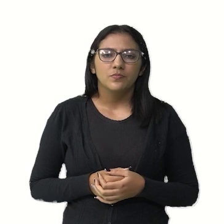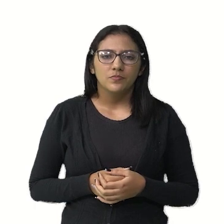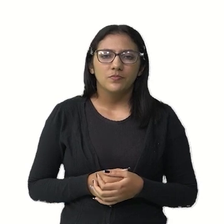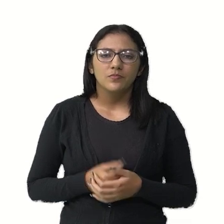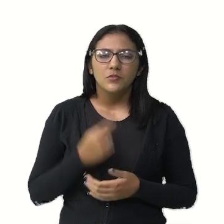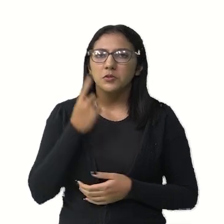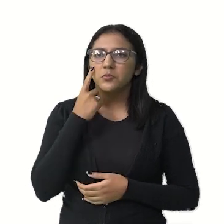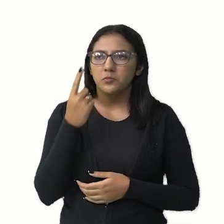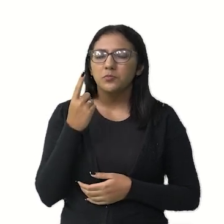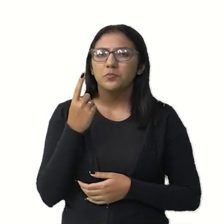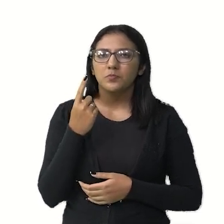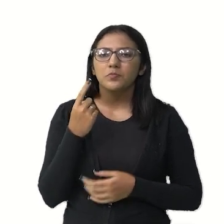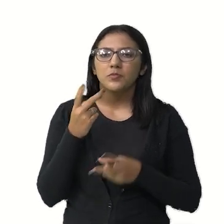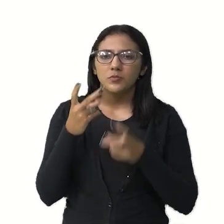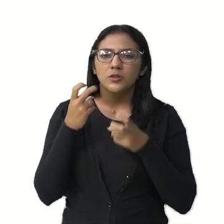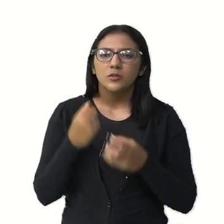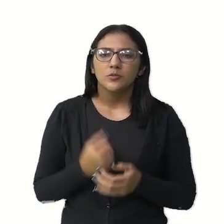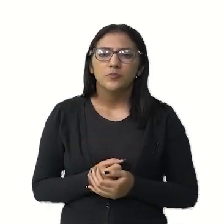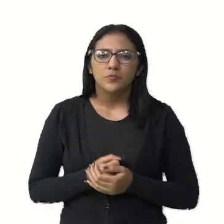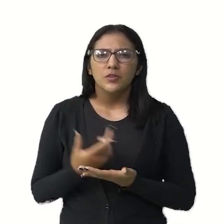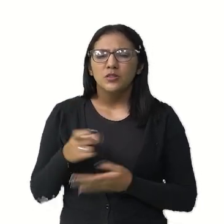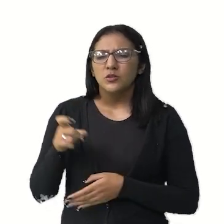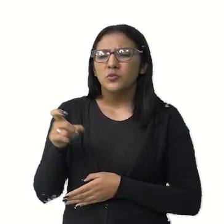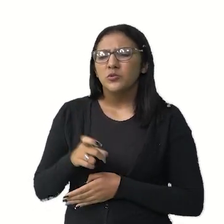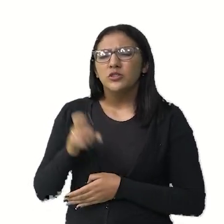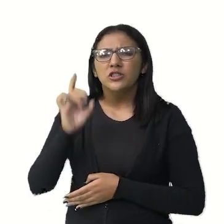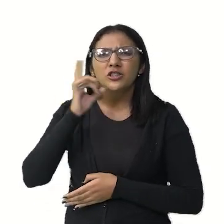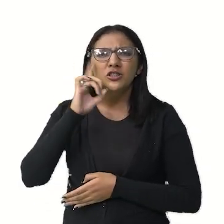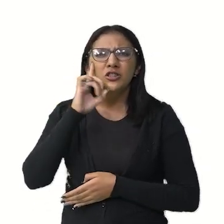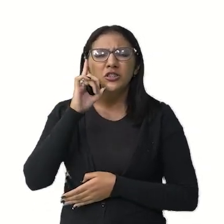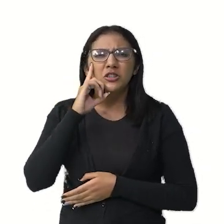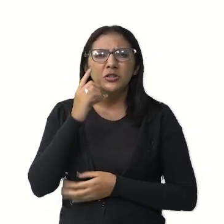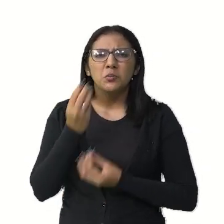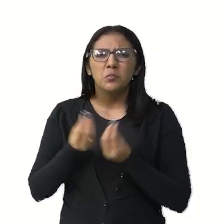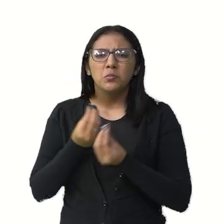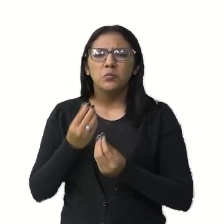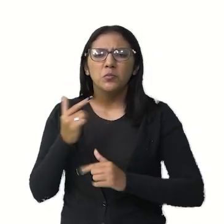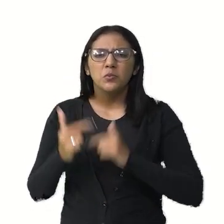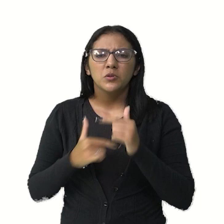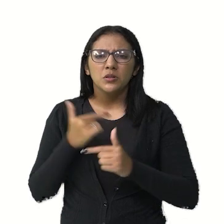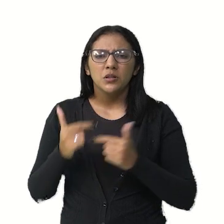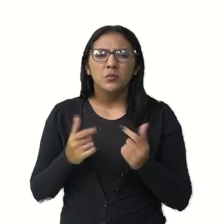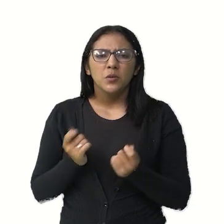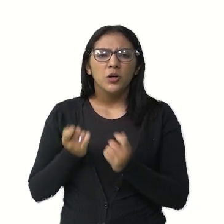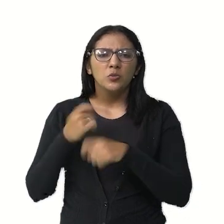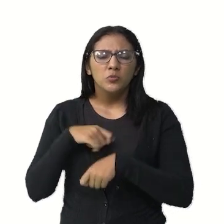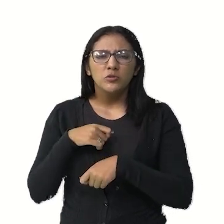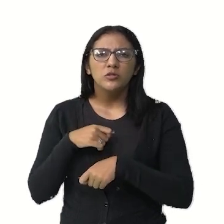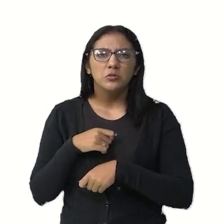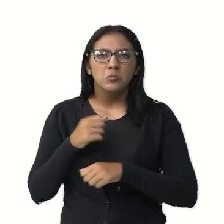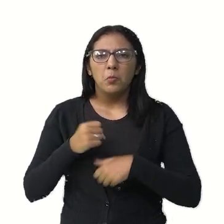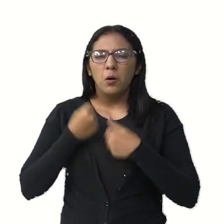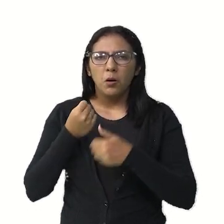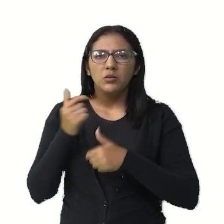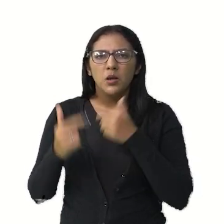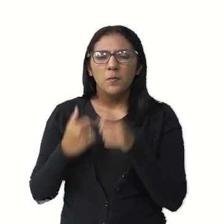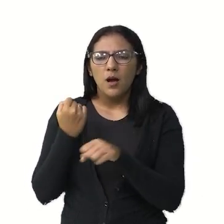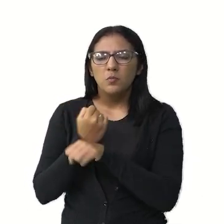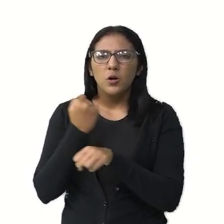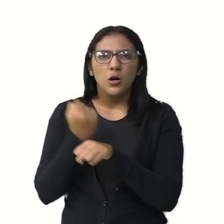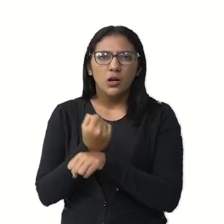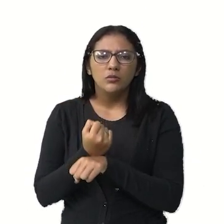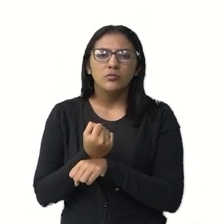Essa é a nossa pergunta, né? Em quantos dias esses 15 operários vão fazer o mesmo trabalho, a mesma obra,